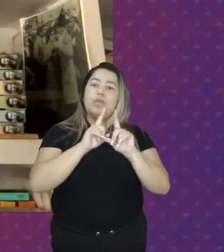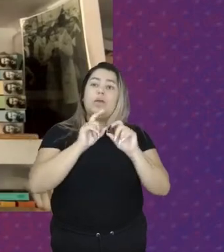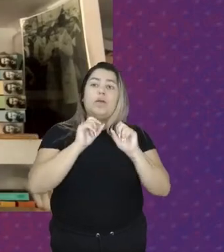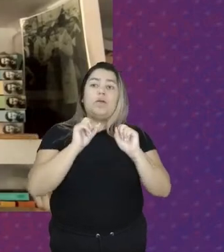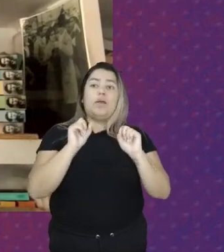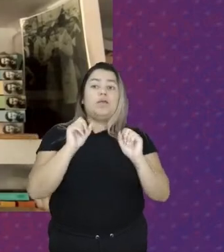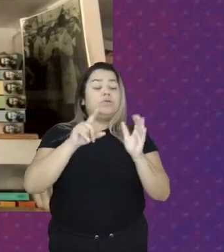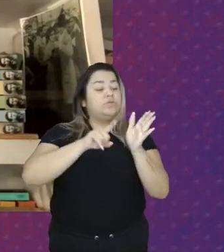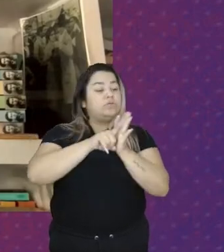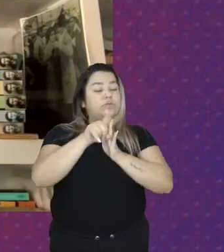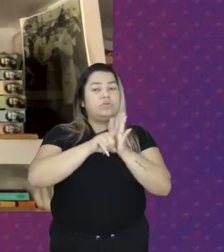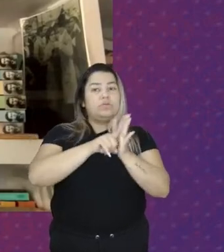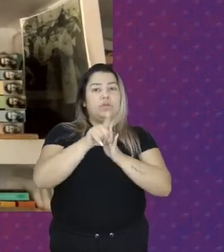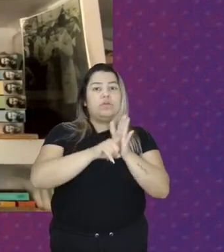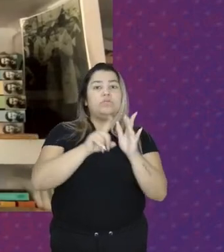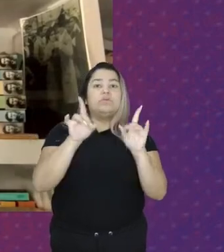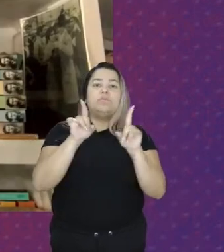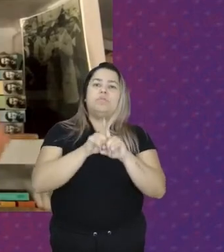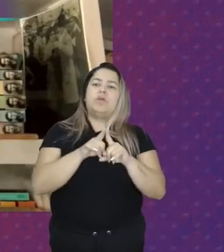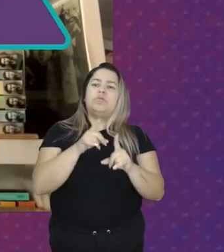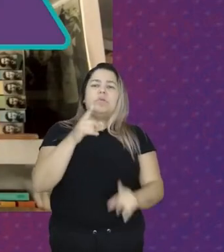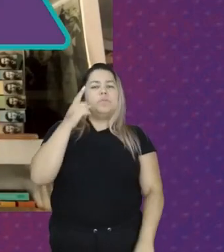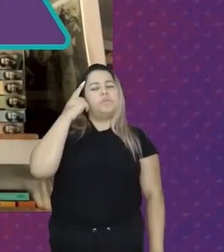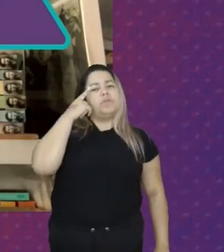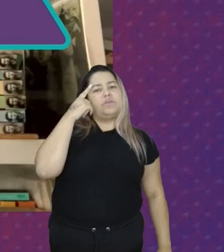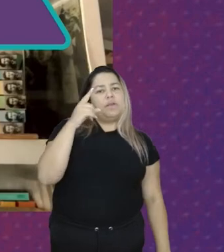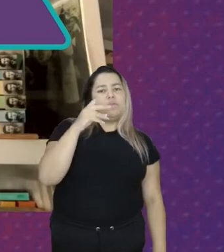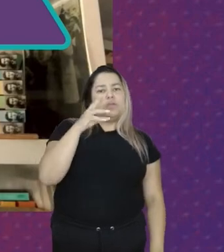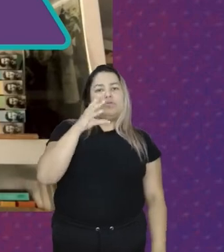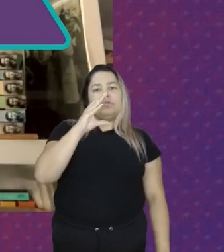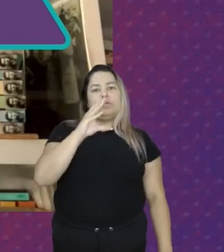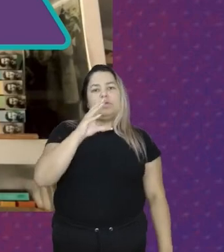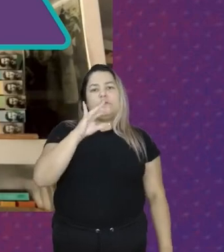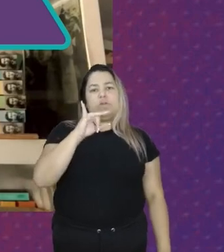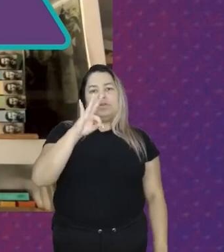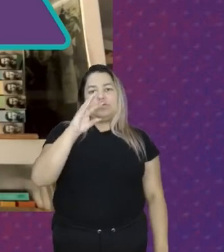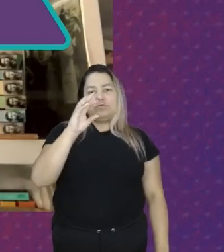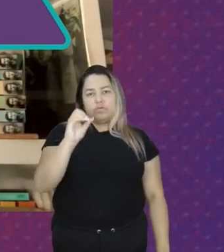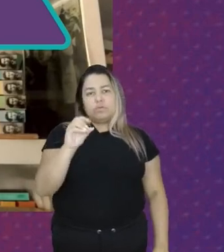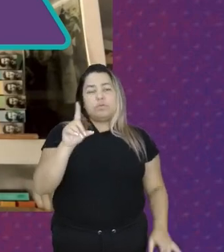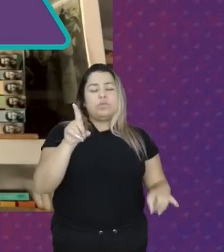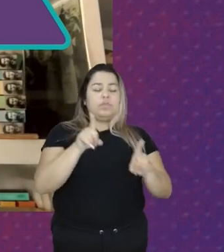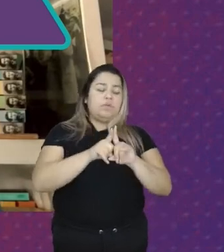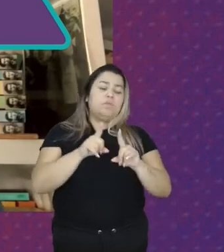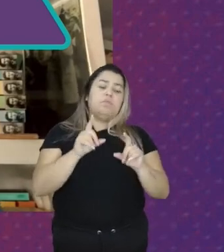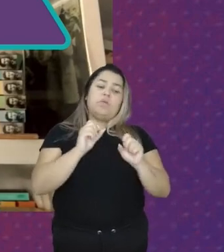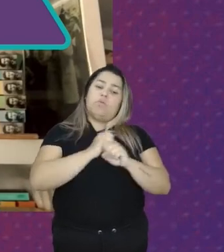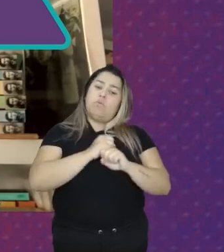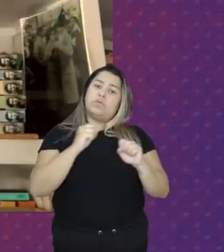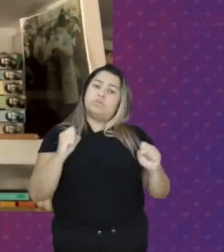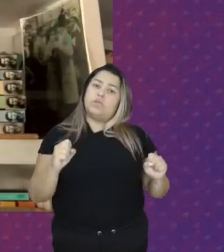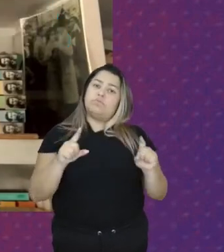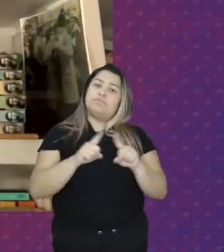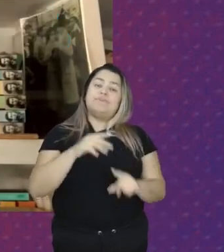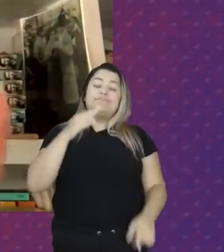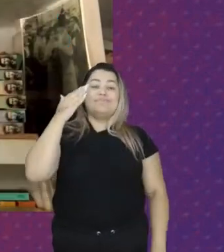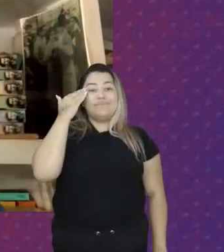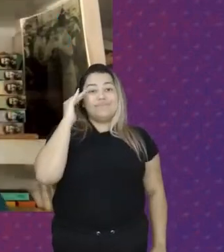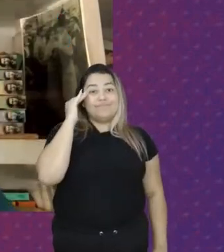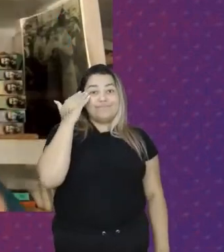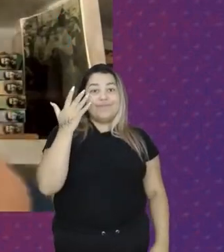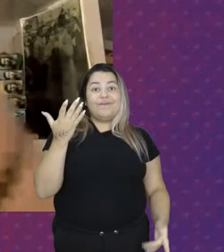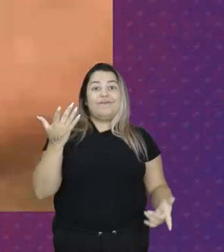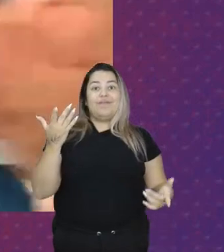de análise do pensamento crítico. O que é o pensamento crítico? É a capacidade de entender, interpretar o